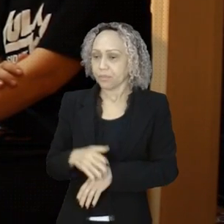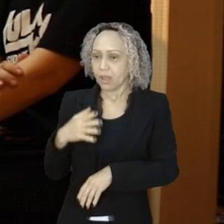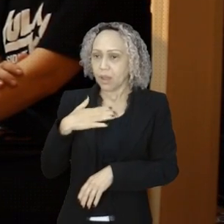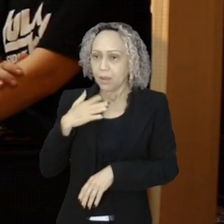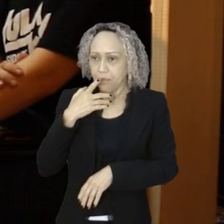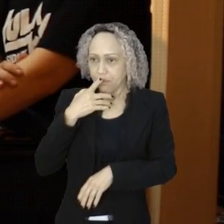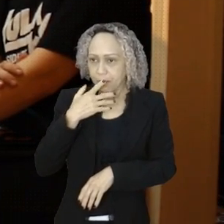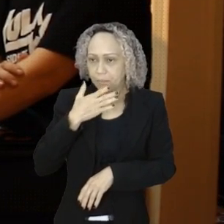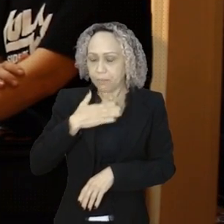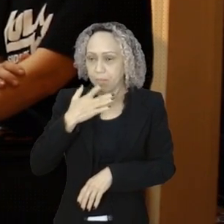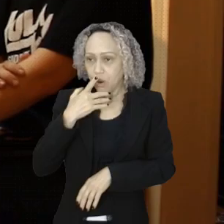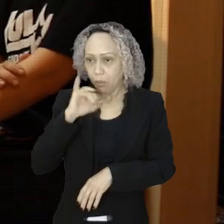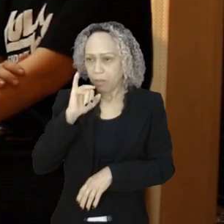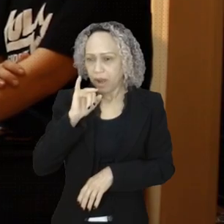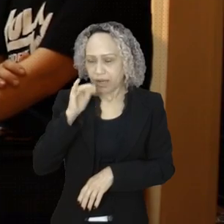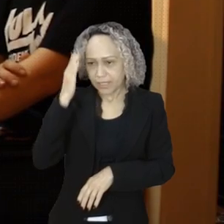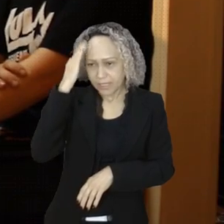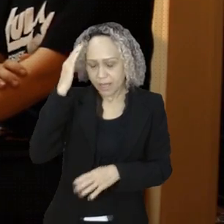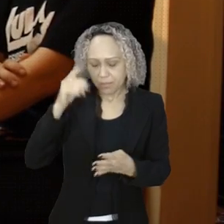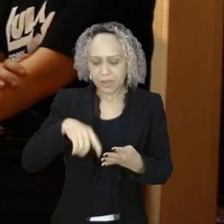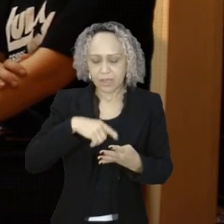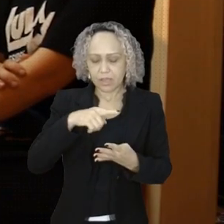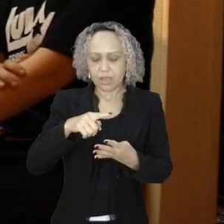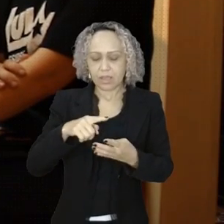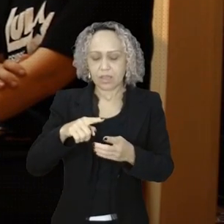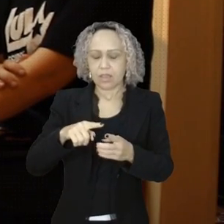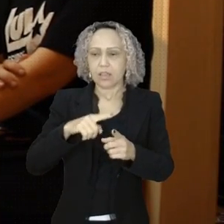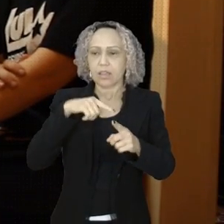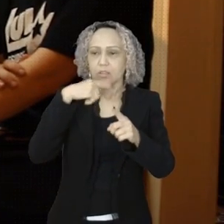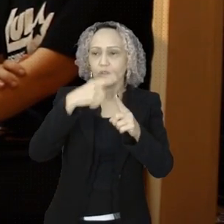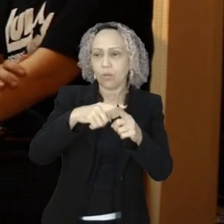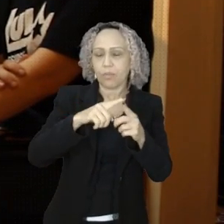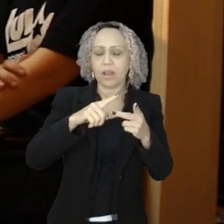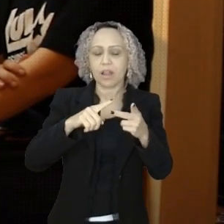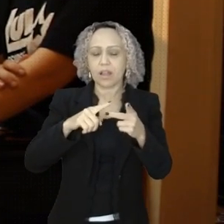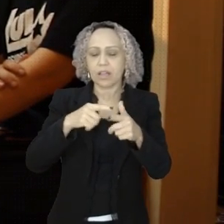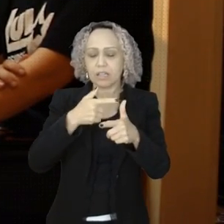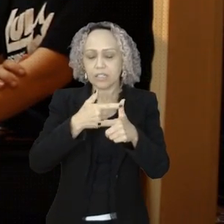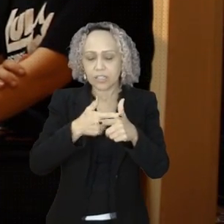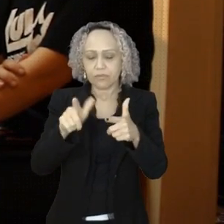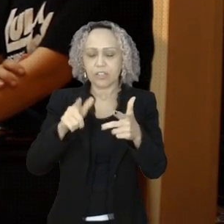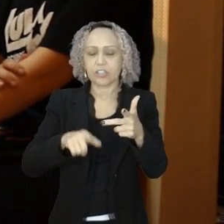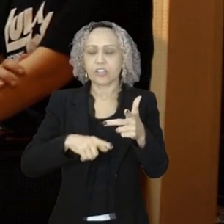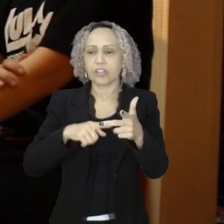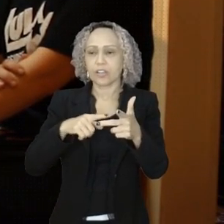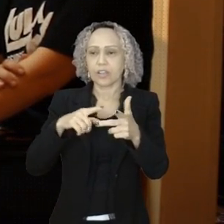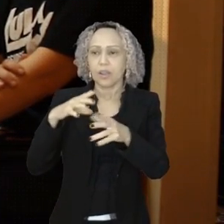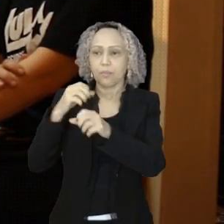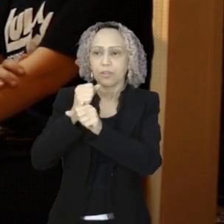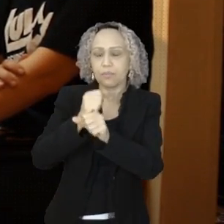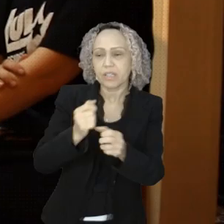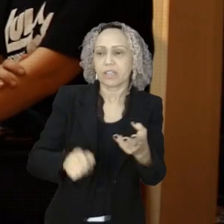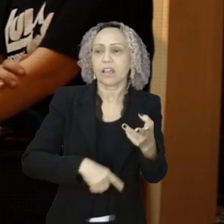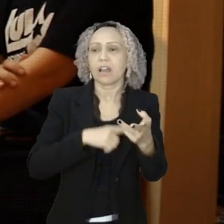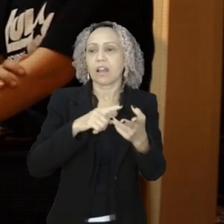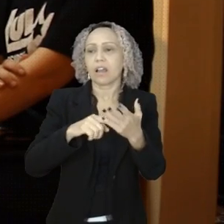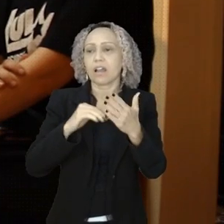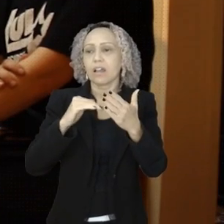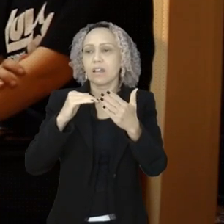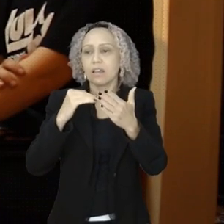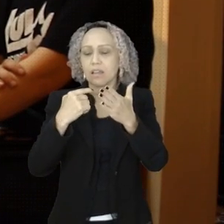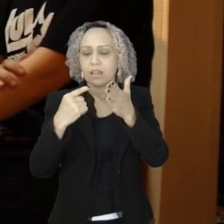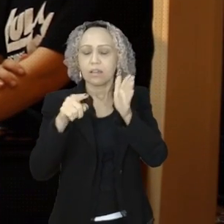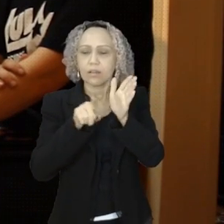quatro operações, né? E somar, dividir, multiplicar e tal, né?